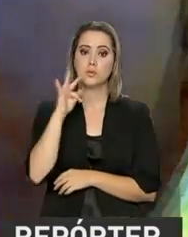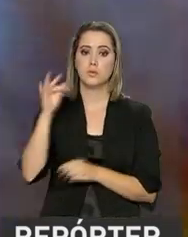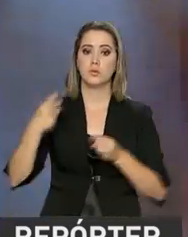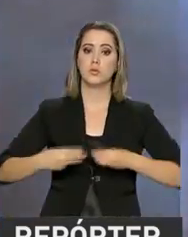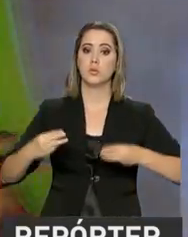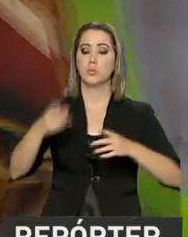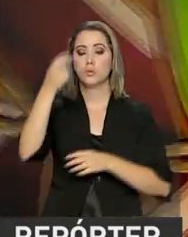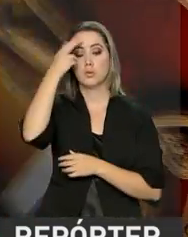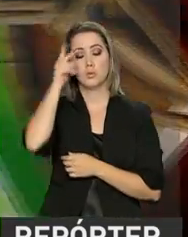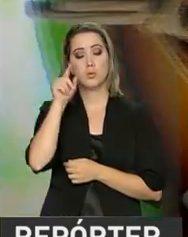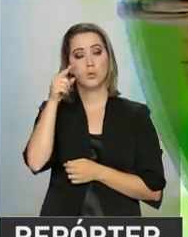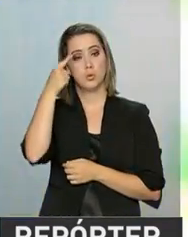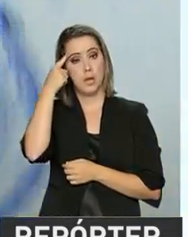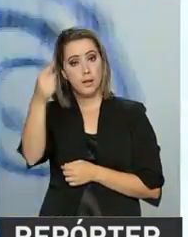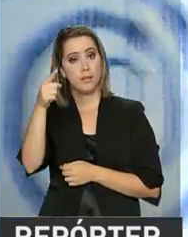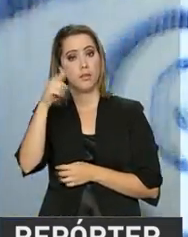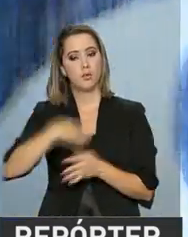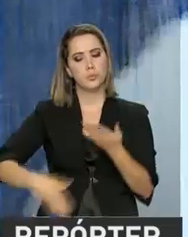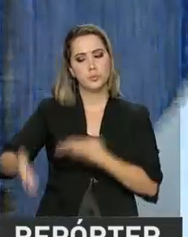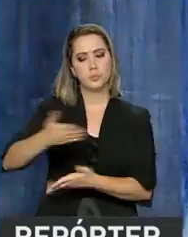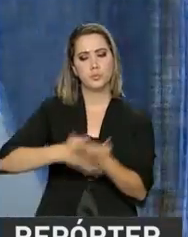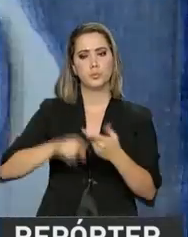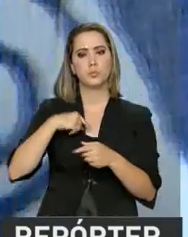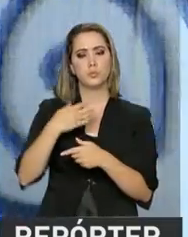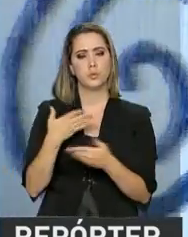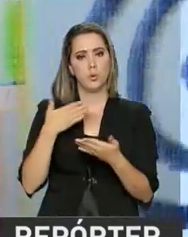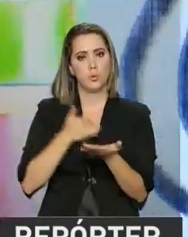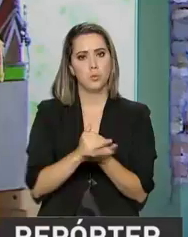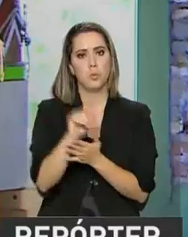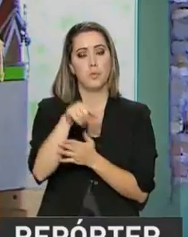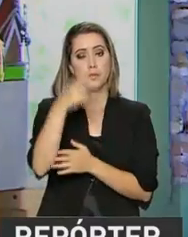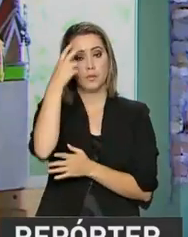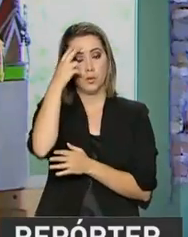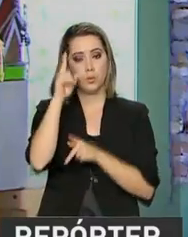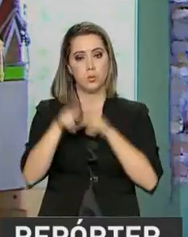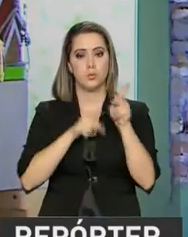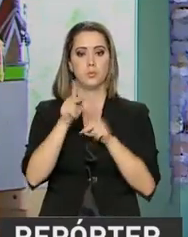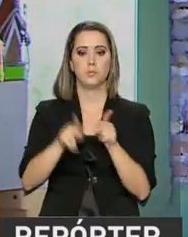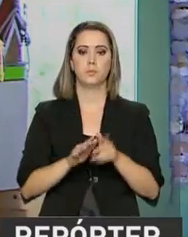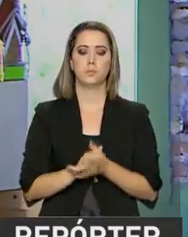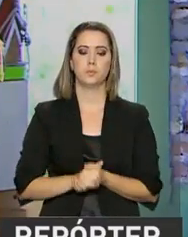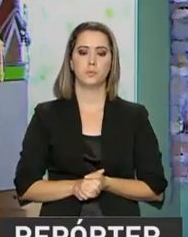a ideia é estabelecer uma rede de desenvolvimento a partir da cultura popular.